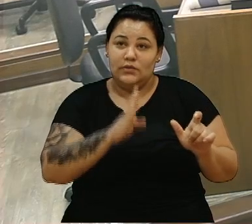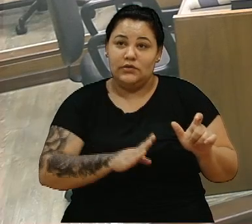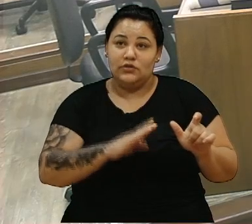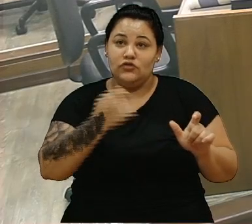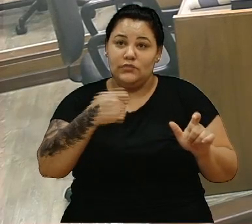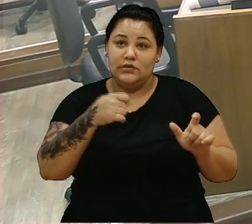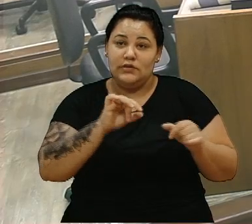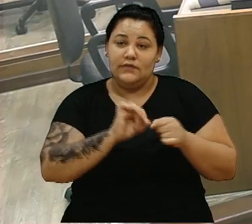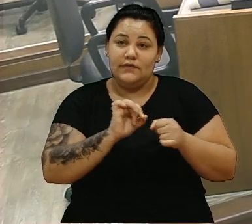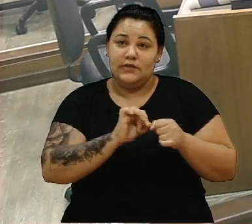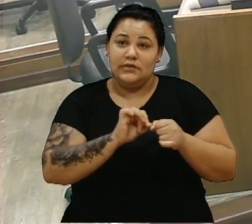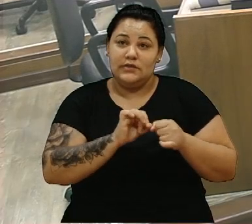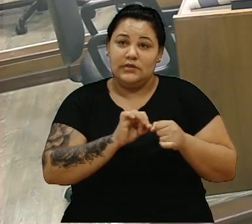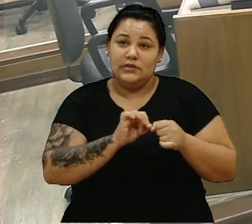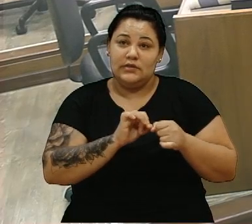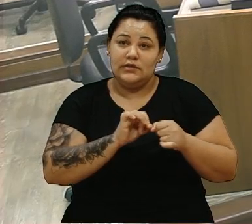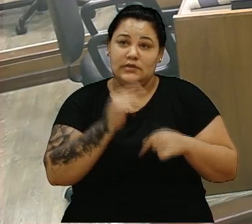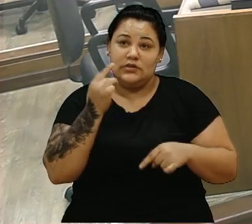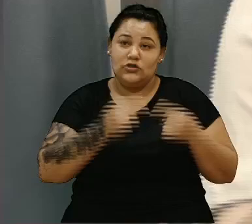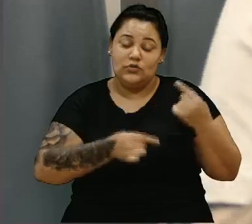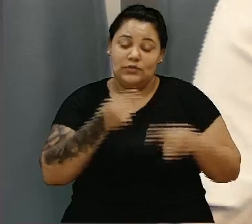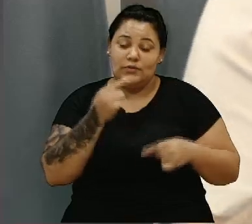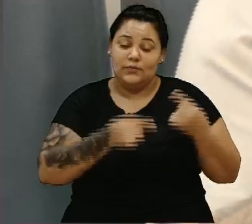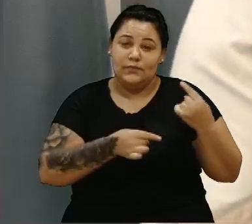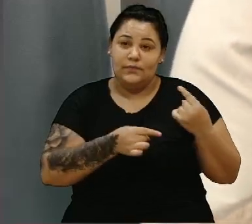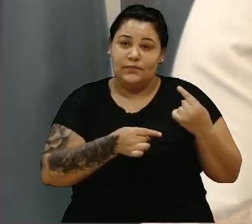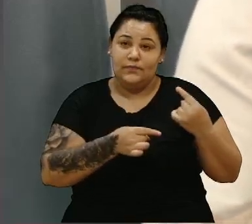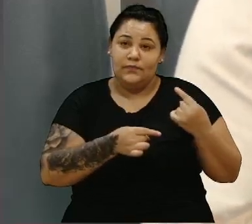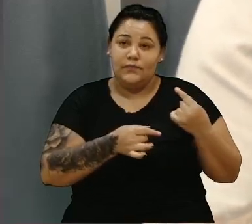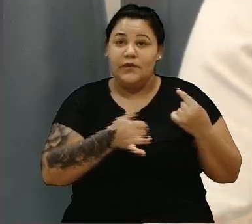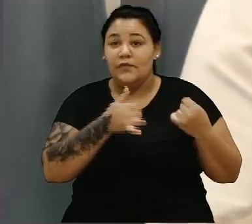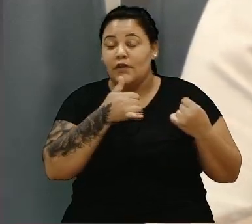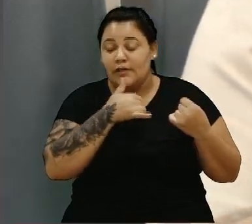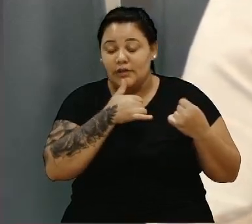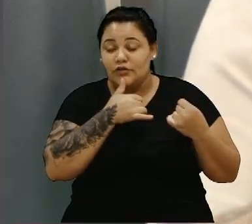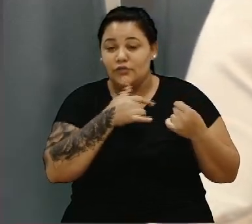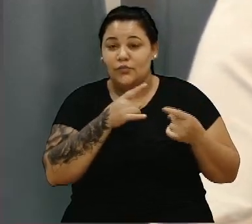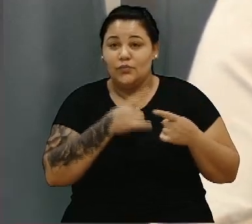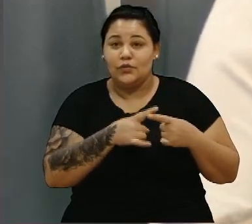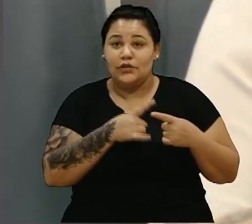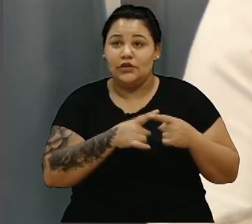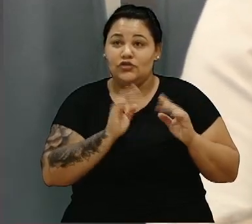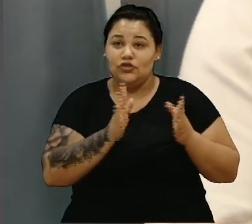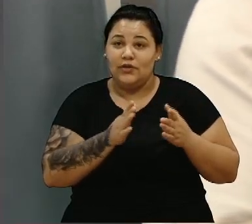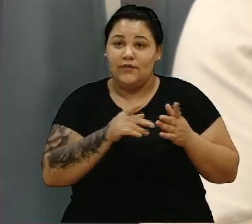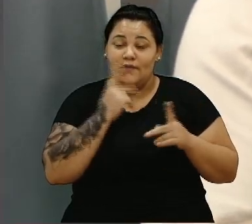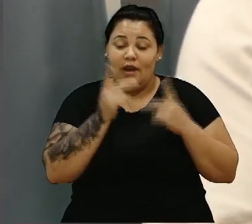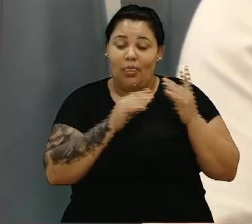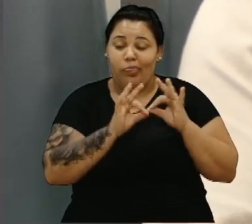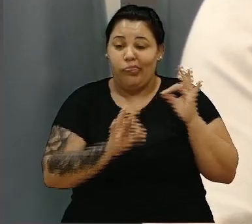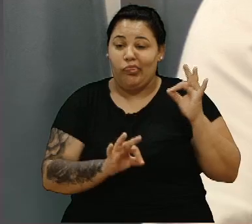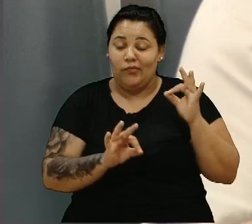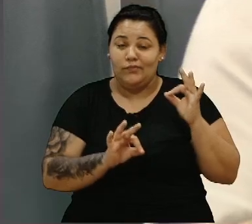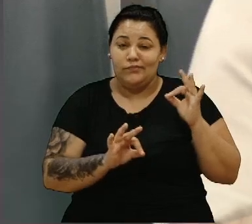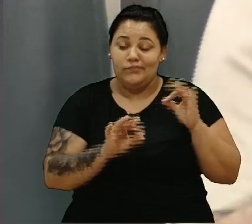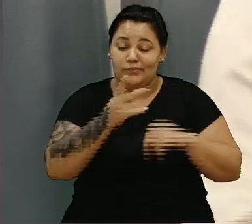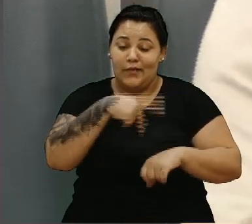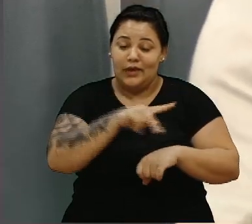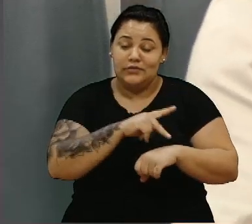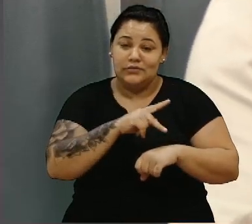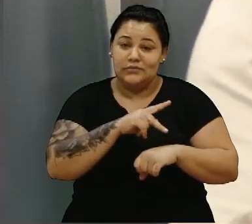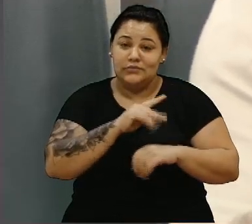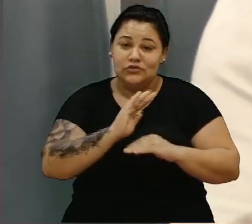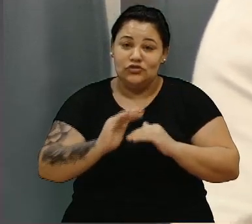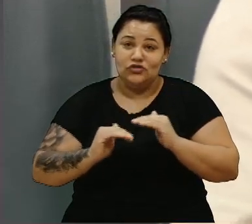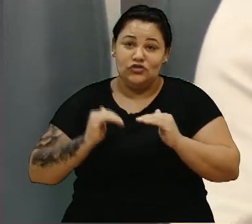esse debate, vereador Fantinel. Fico triste porque para lá de debatido isso aí já foi nos países desenvolvidos como os Estados Unidos, que para mim vai